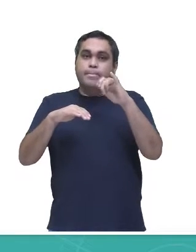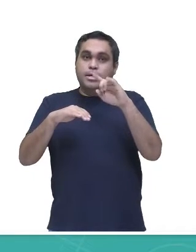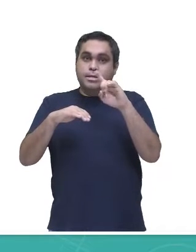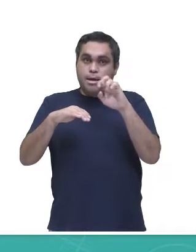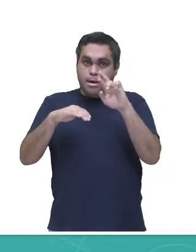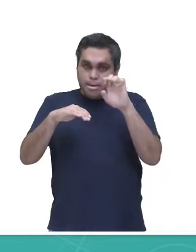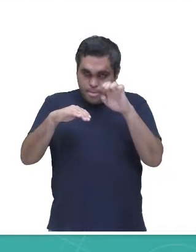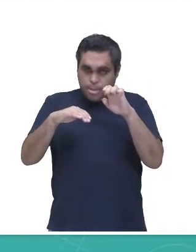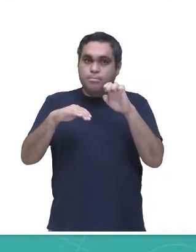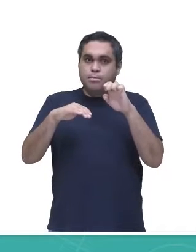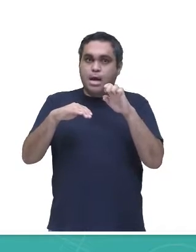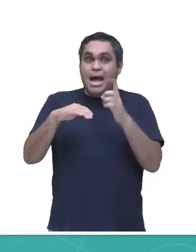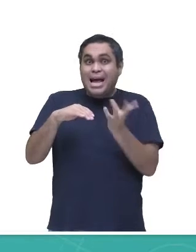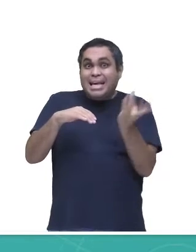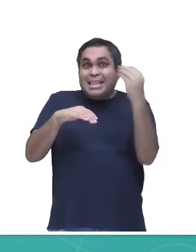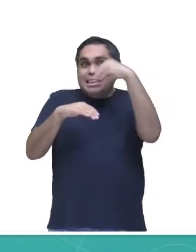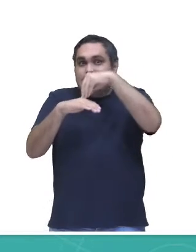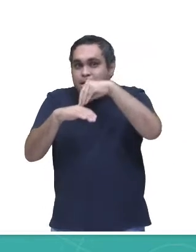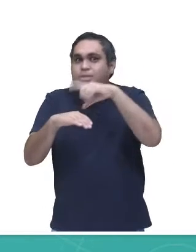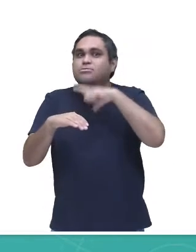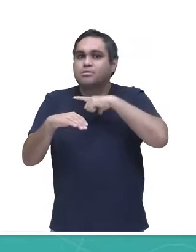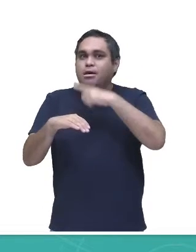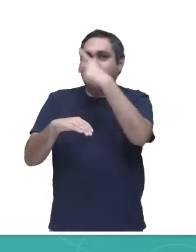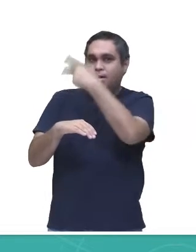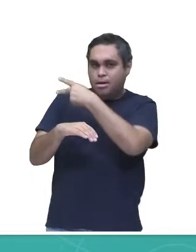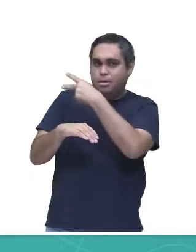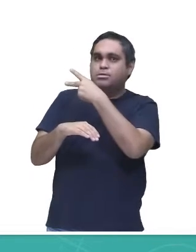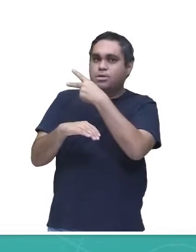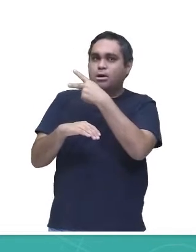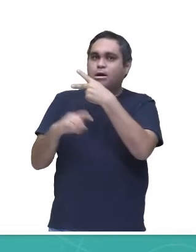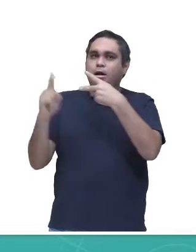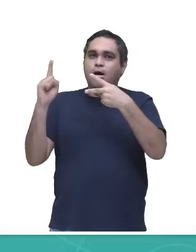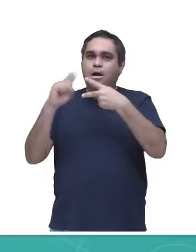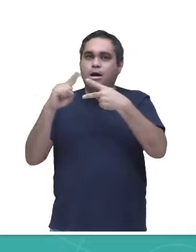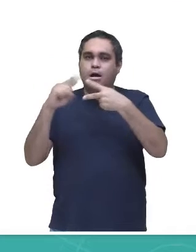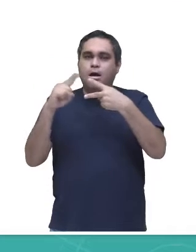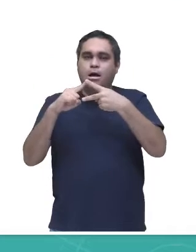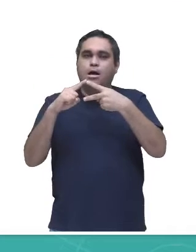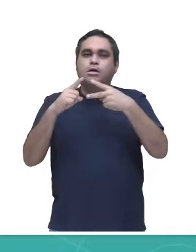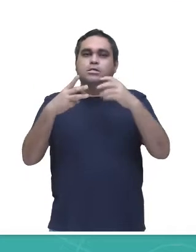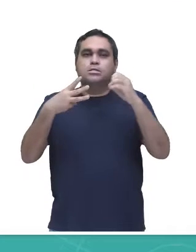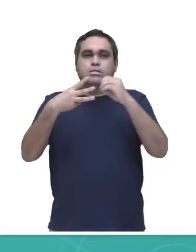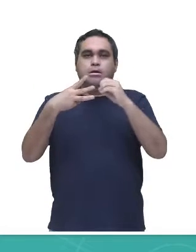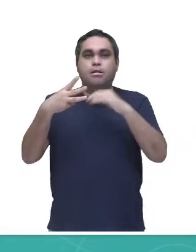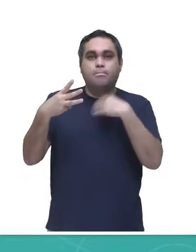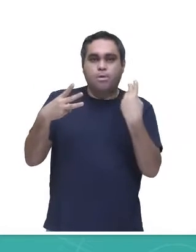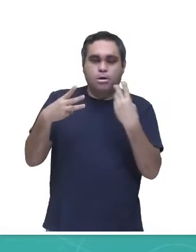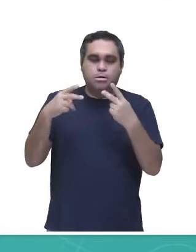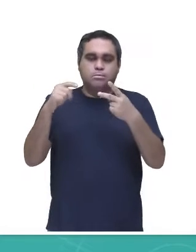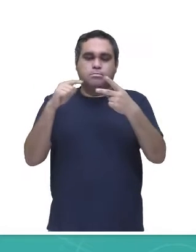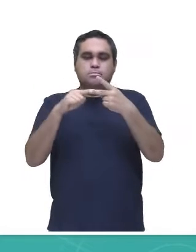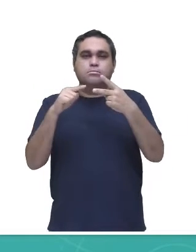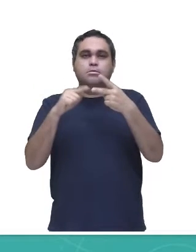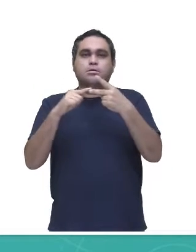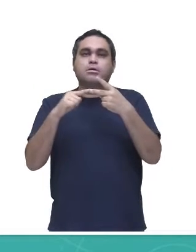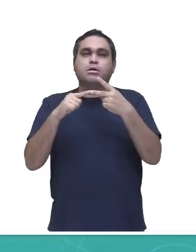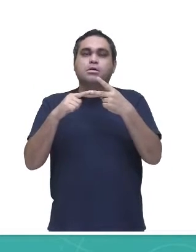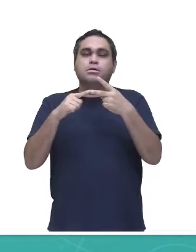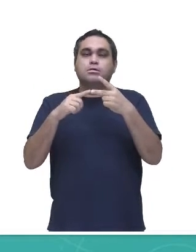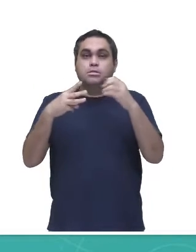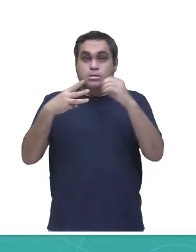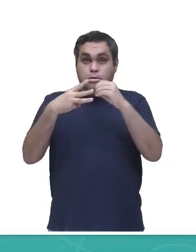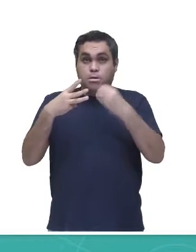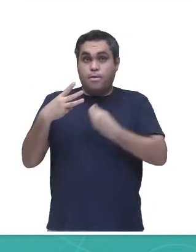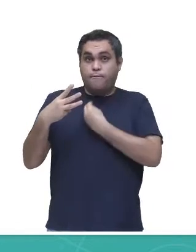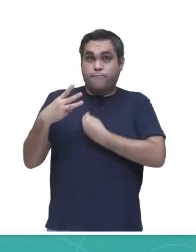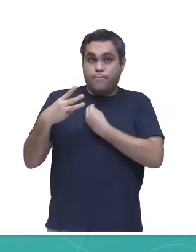ó, é onde nós temos as células mortas, tá? Essas células, então, como eu falei anteriormente, não